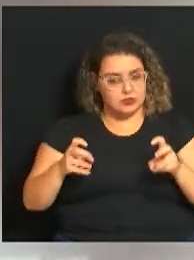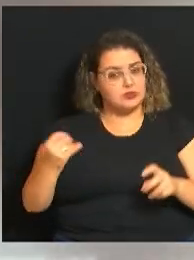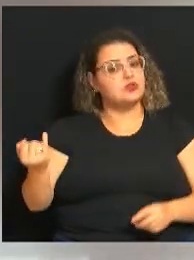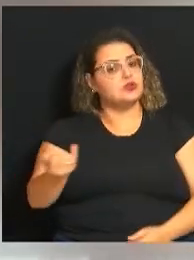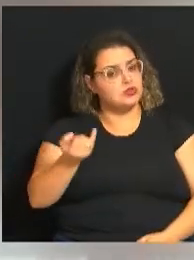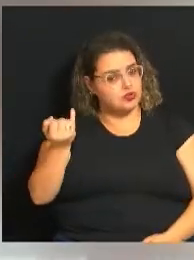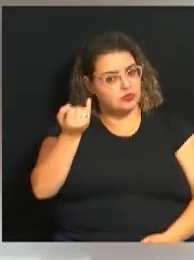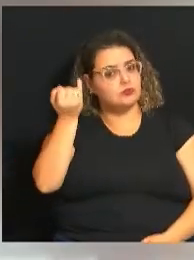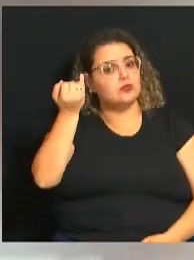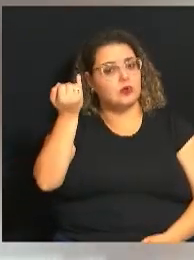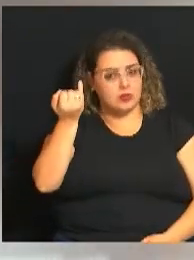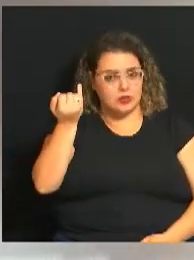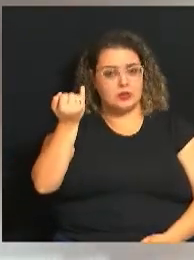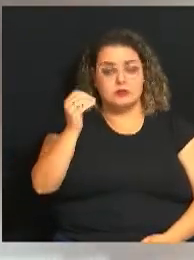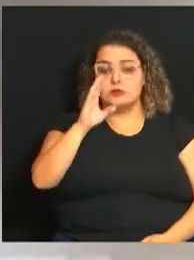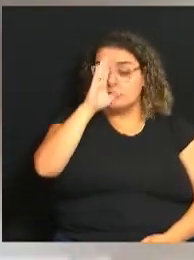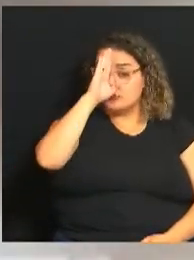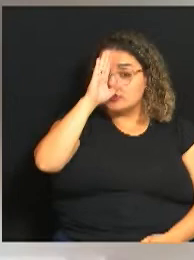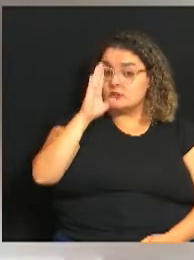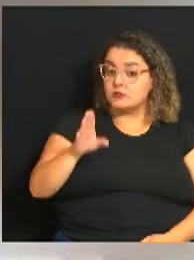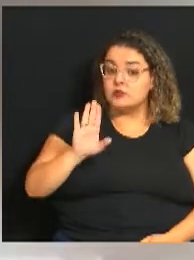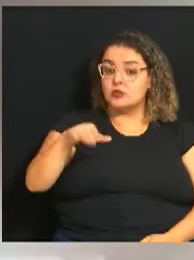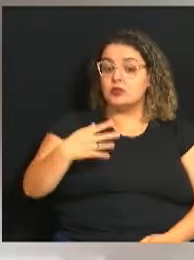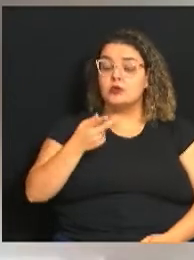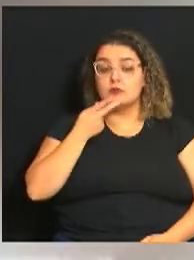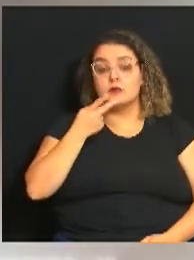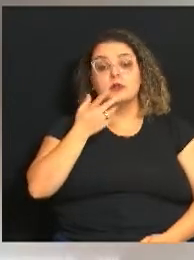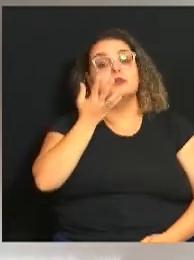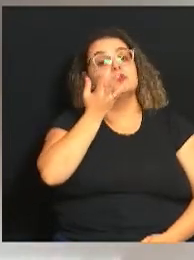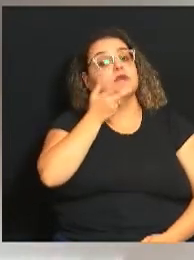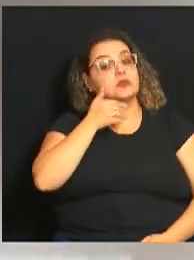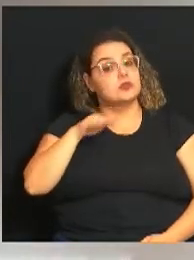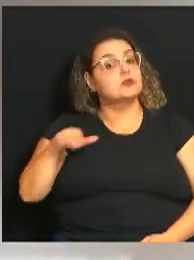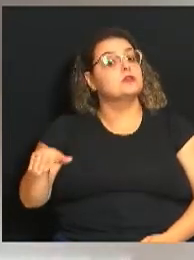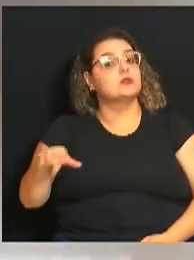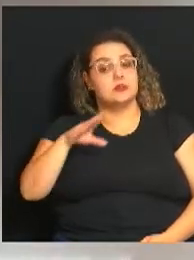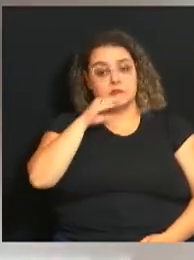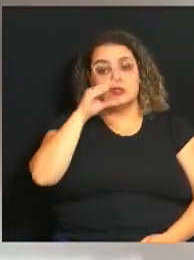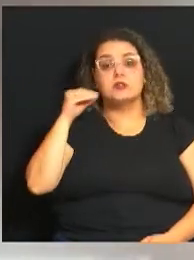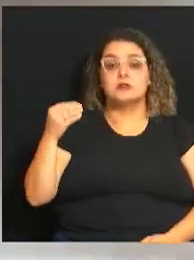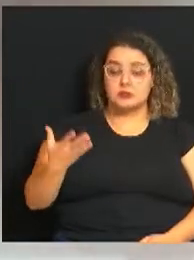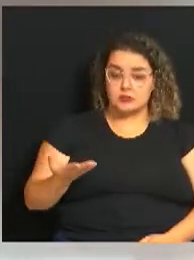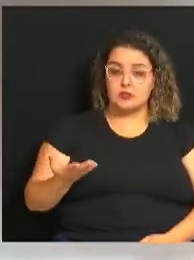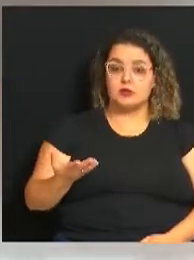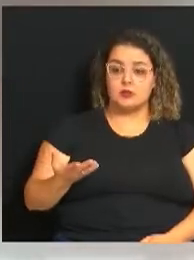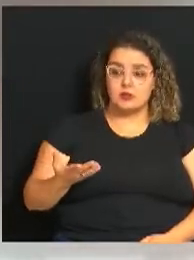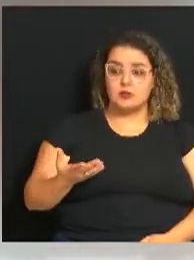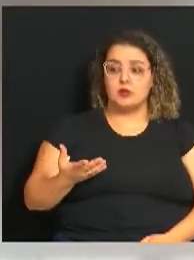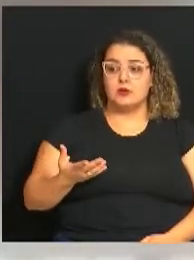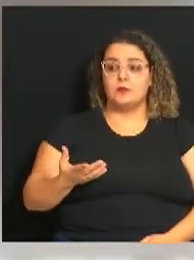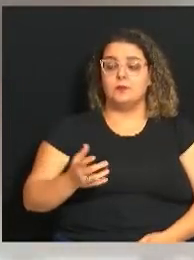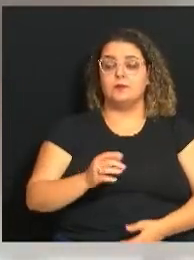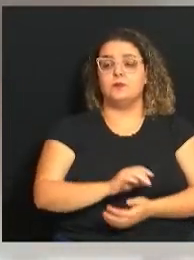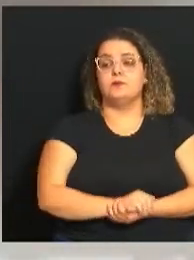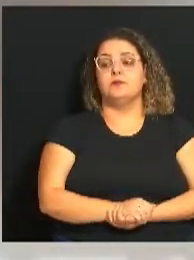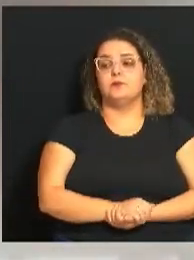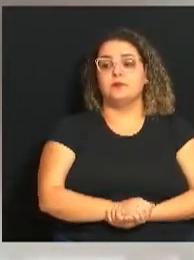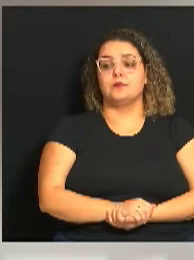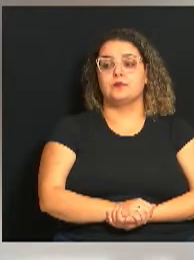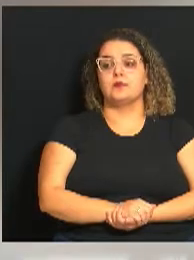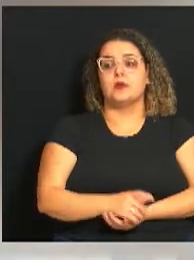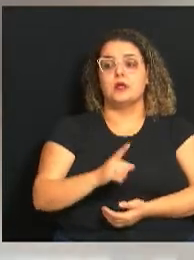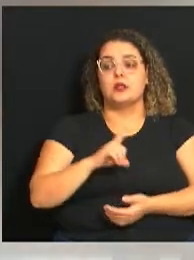importância, principalmente quando falamos de nossas crianças, de nossos adolescentes, né, que tenham o